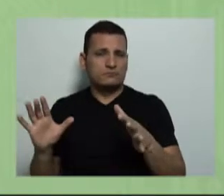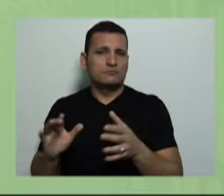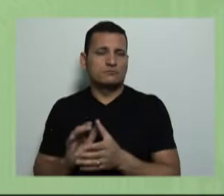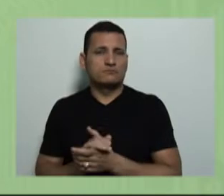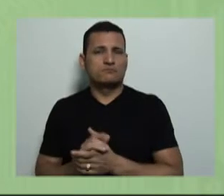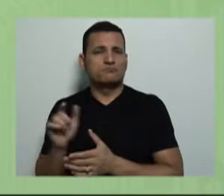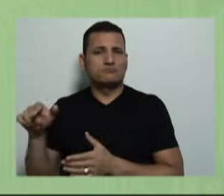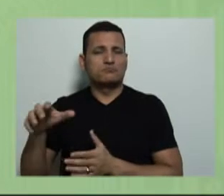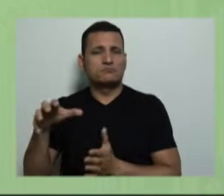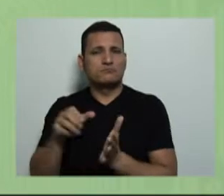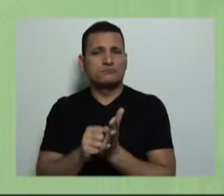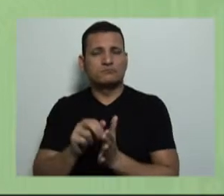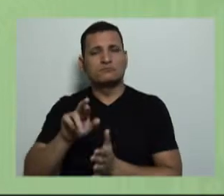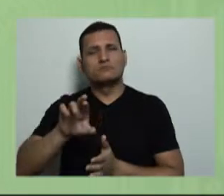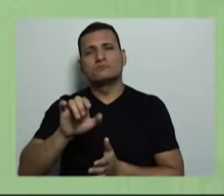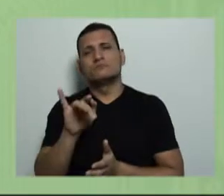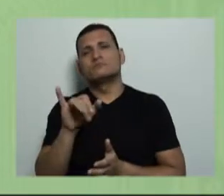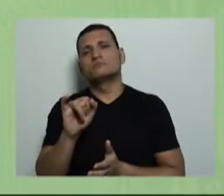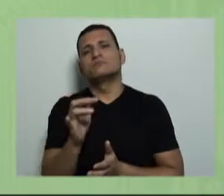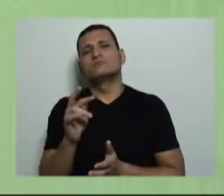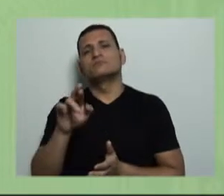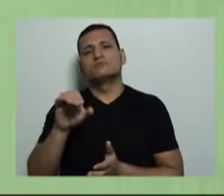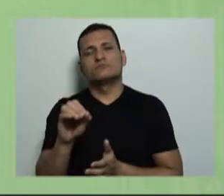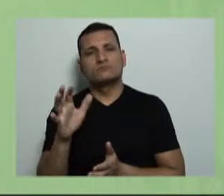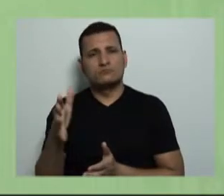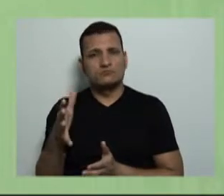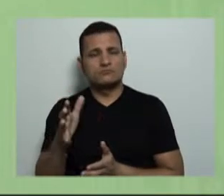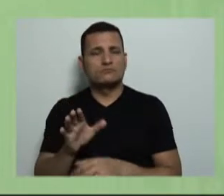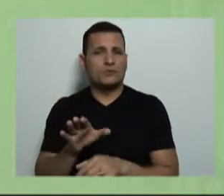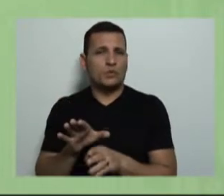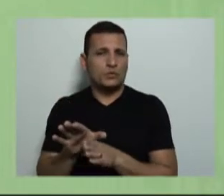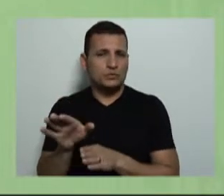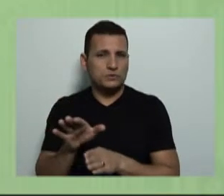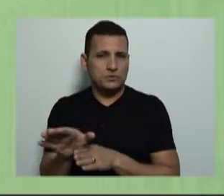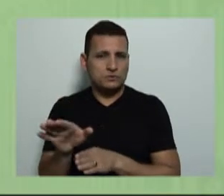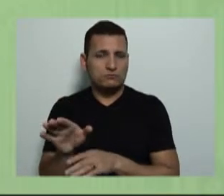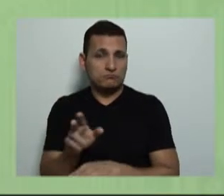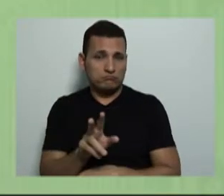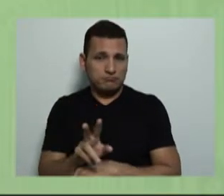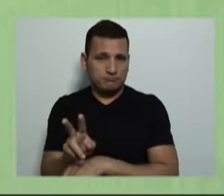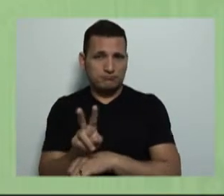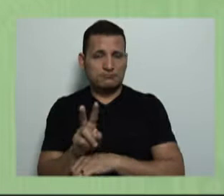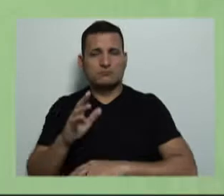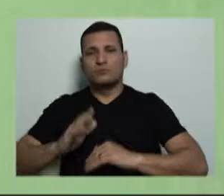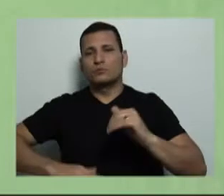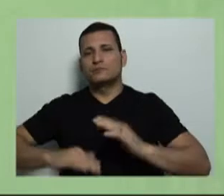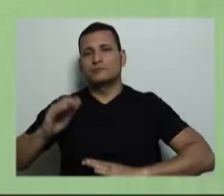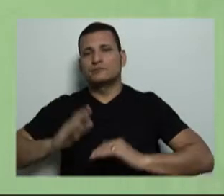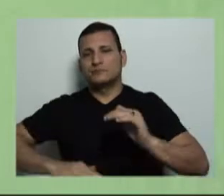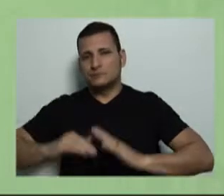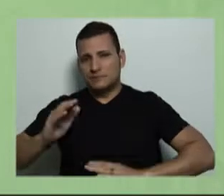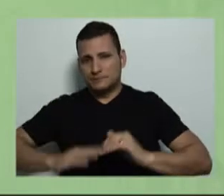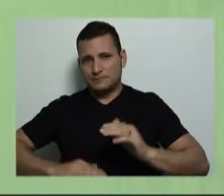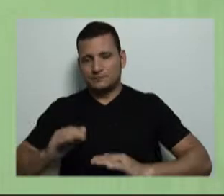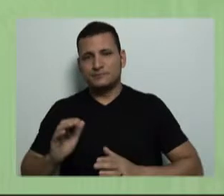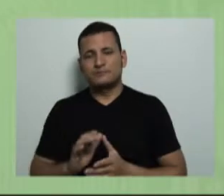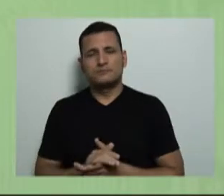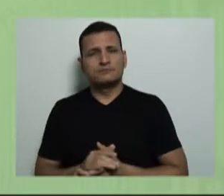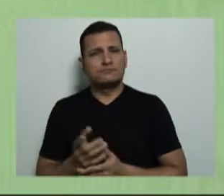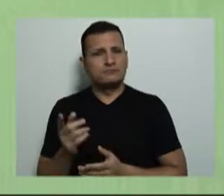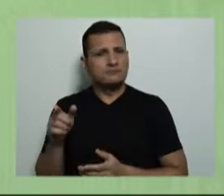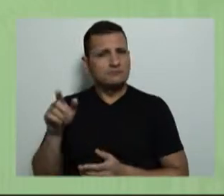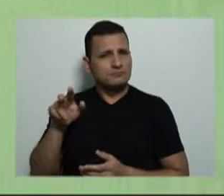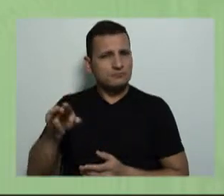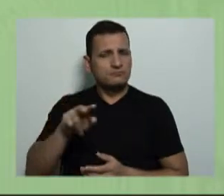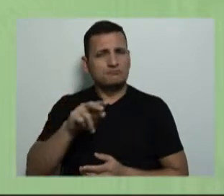respectivos conselhos de fiscalização profissional, quando houver. Então, pessoal, veja o que aí cita: pessoa jurídica de